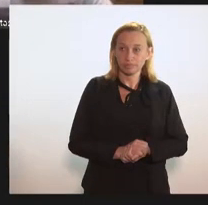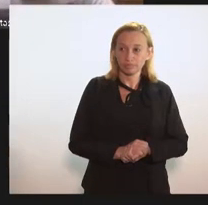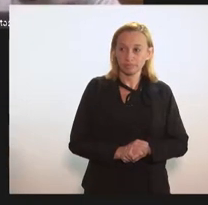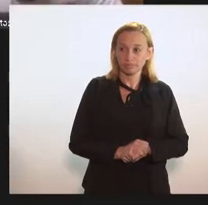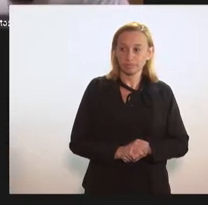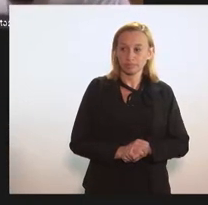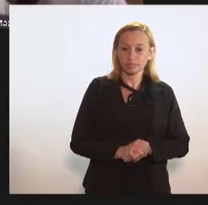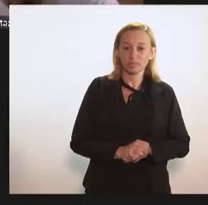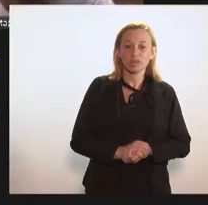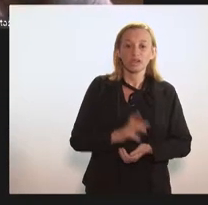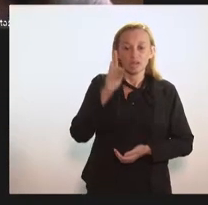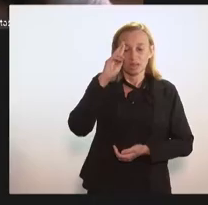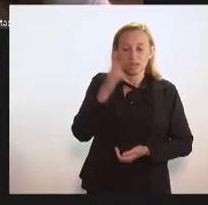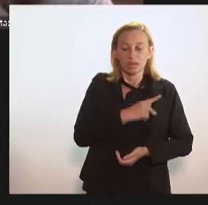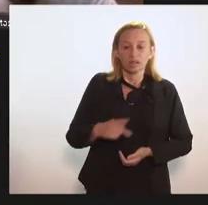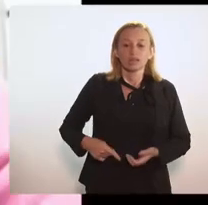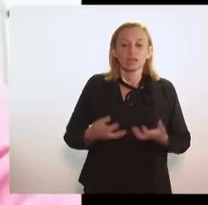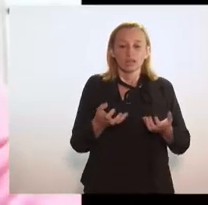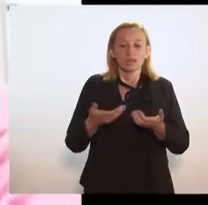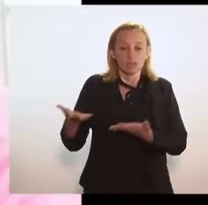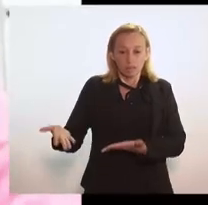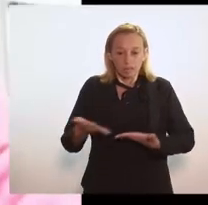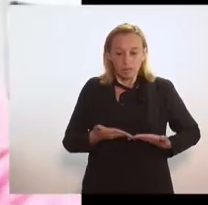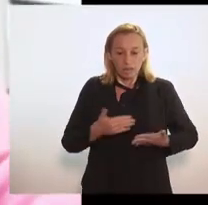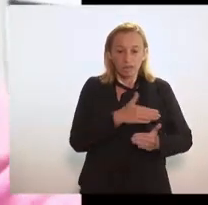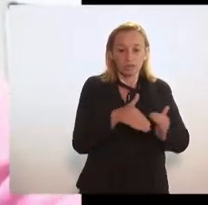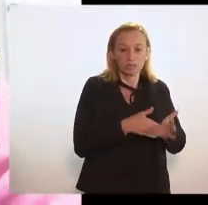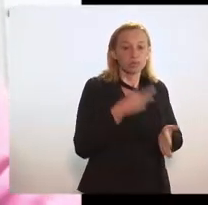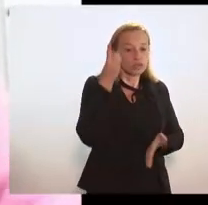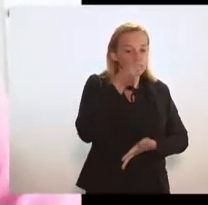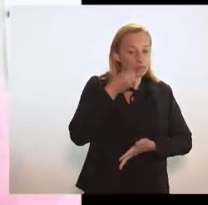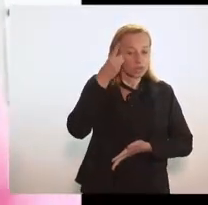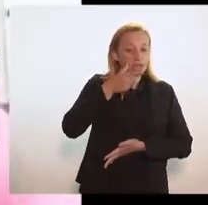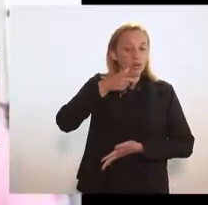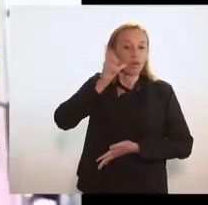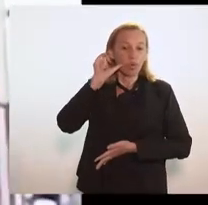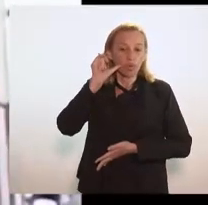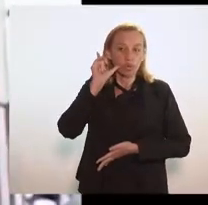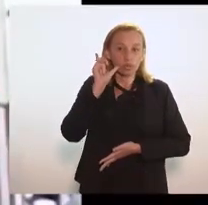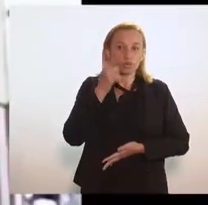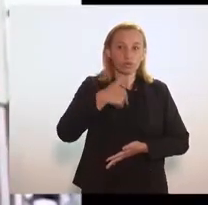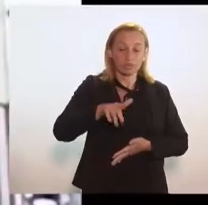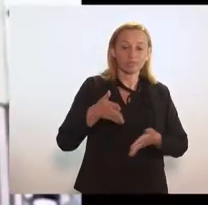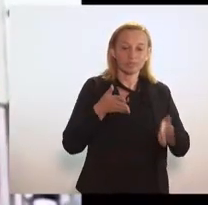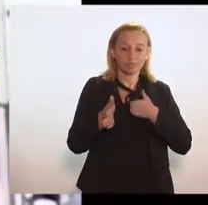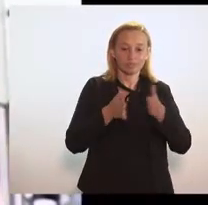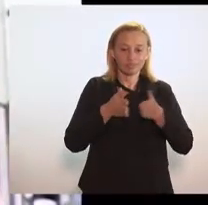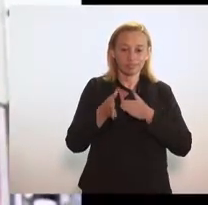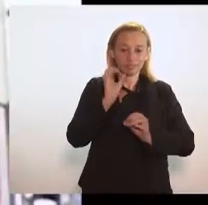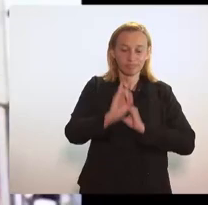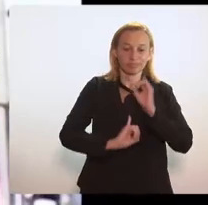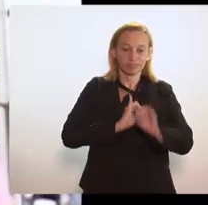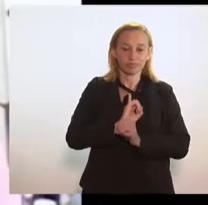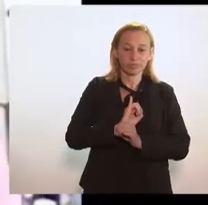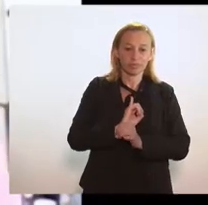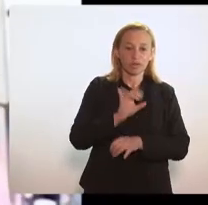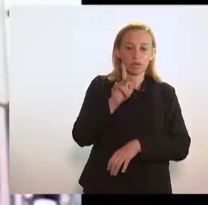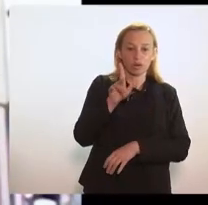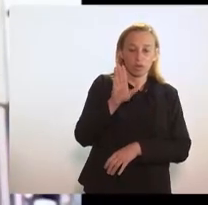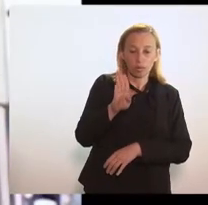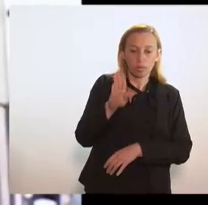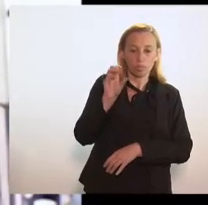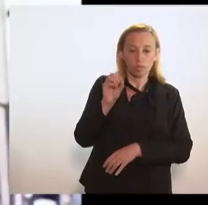o seu presidente quero compartilhar com vossa excelência' coisa mais deputados que ontem tive acesso na Internet é um boletim